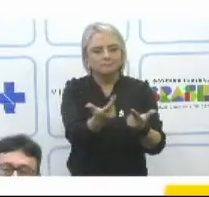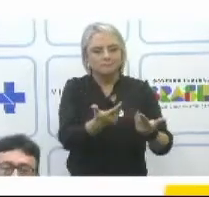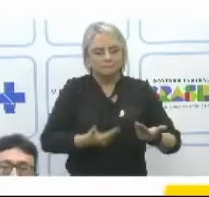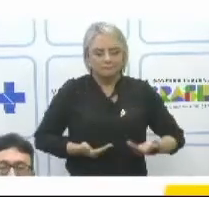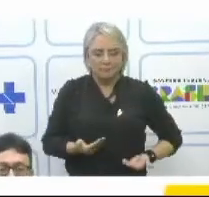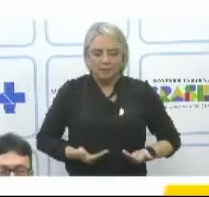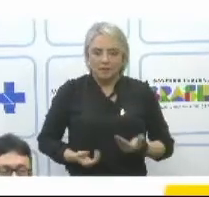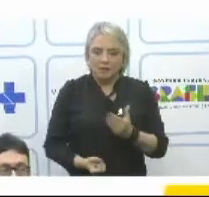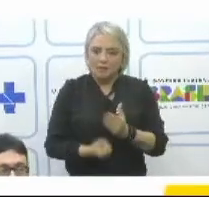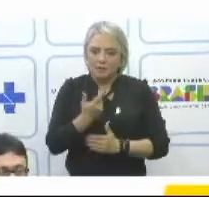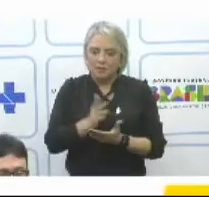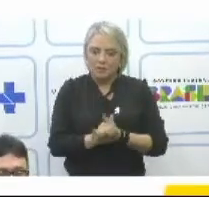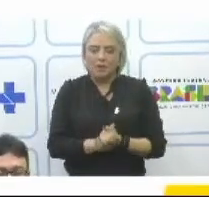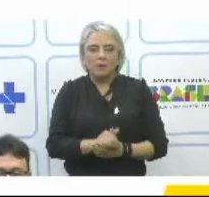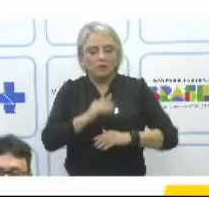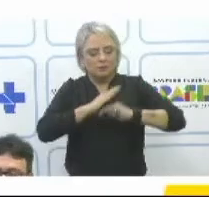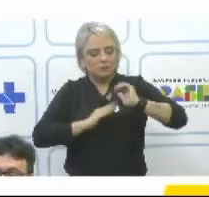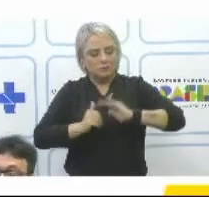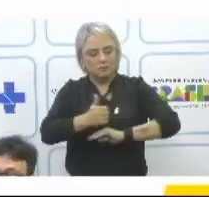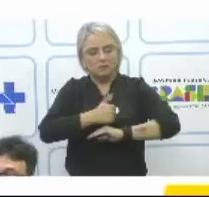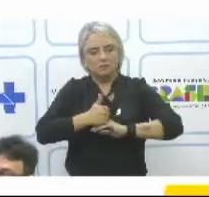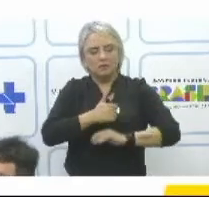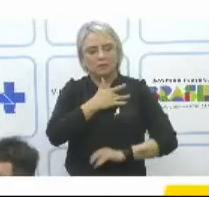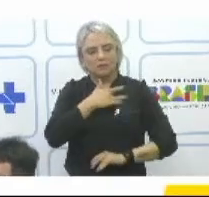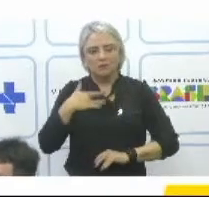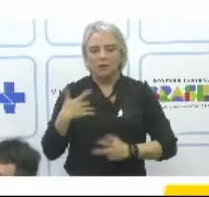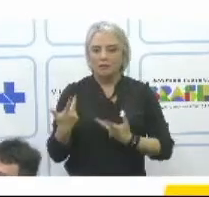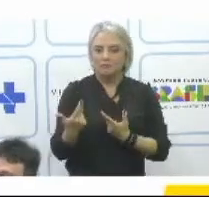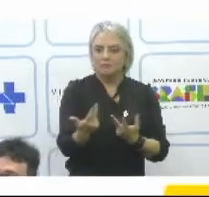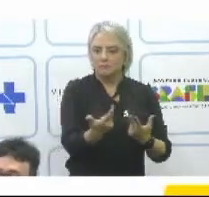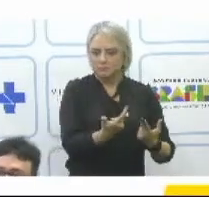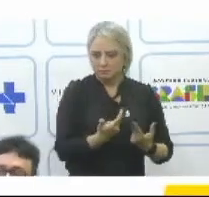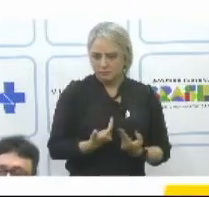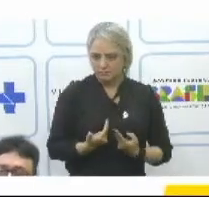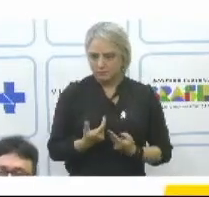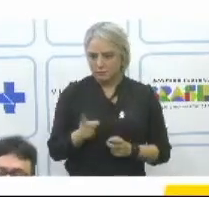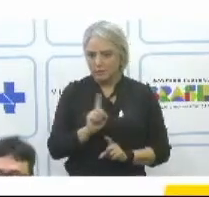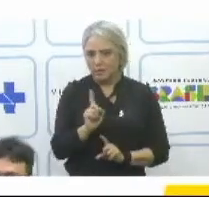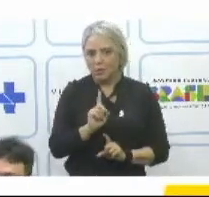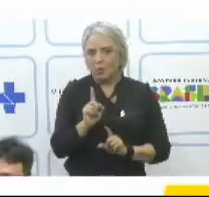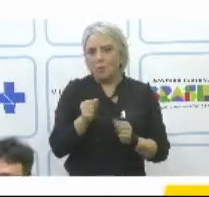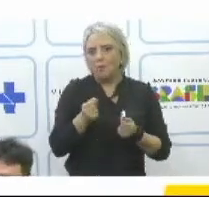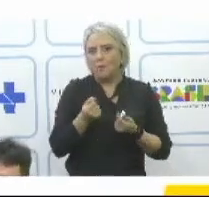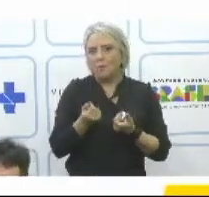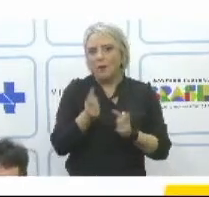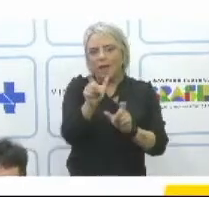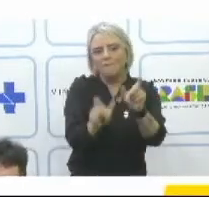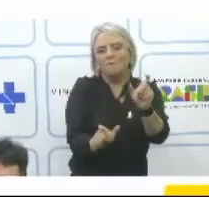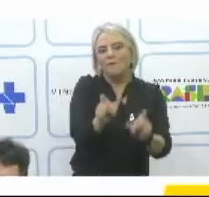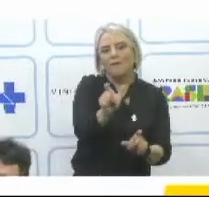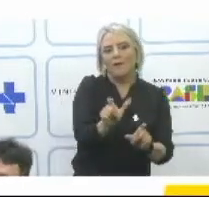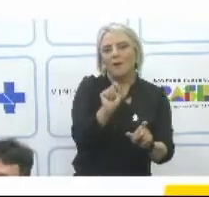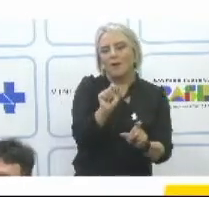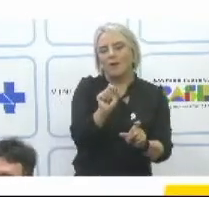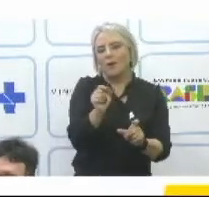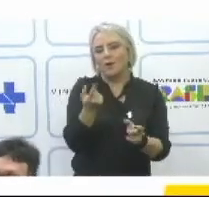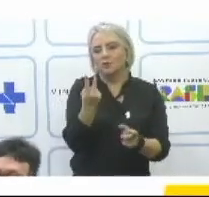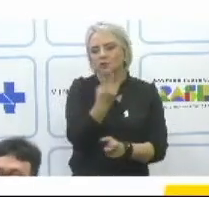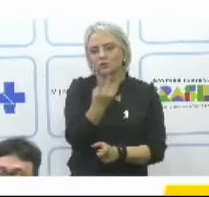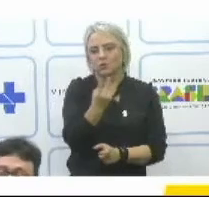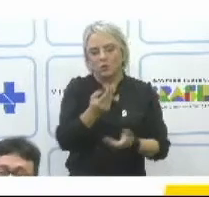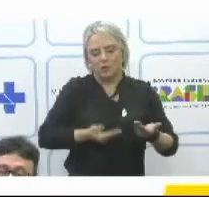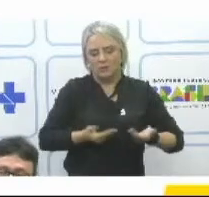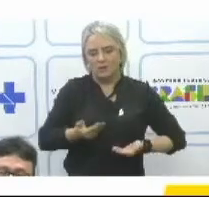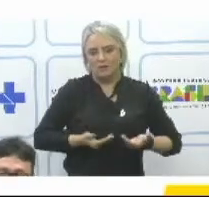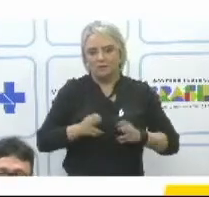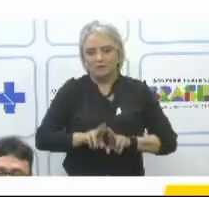sendo realizadas pelos profissionais de saúde, pelos mesmos profissionais, né? Não como uma forma de dois serviços.